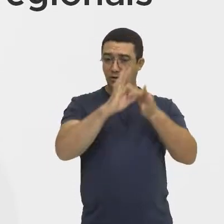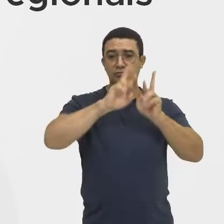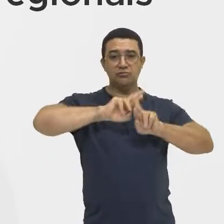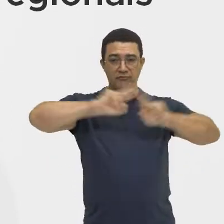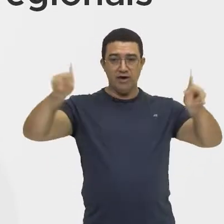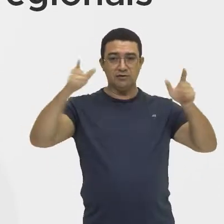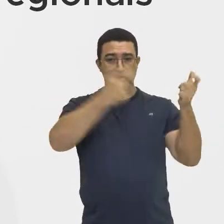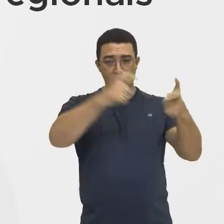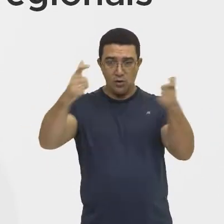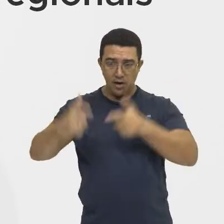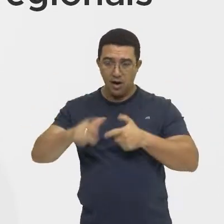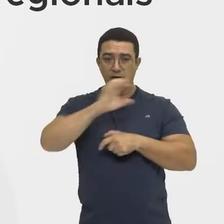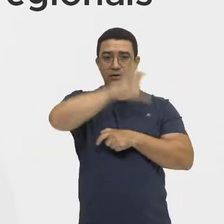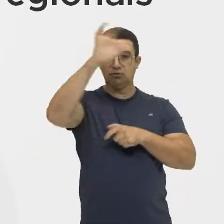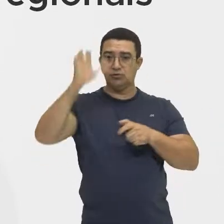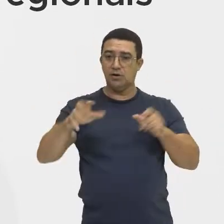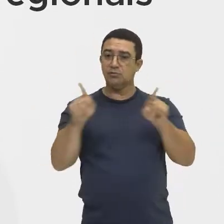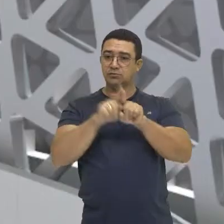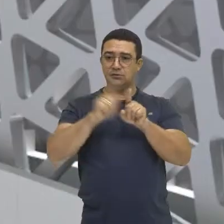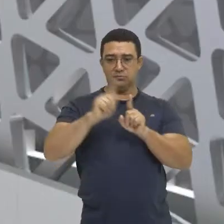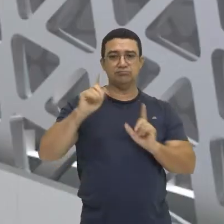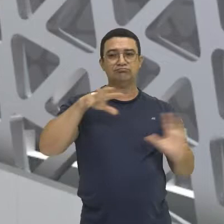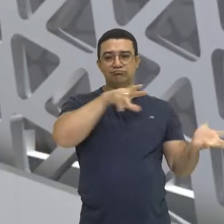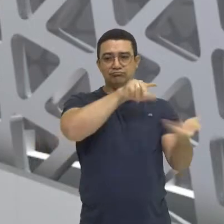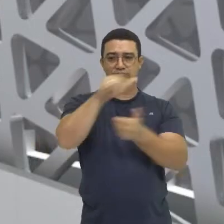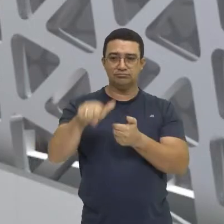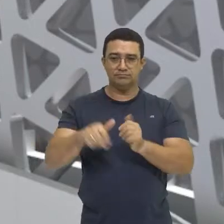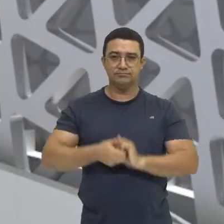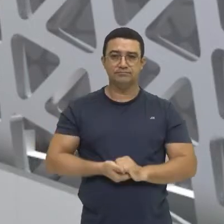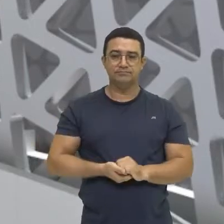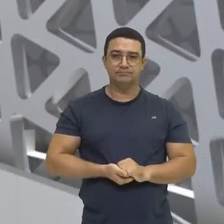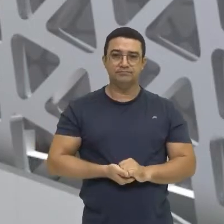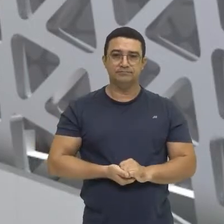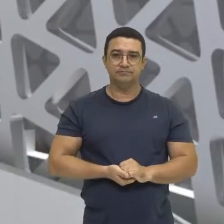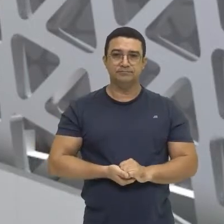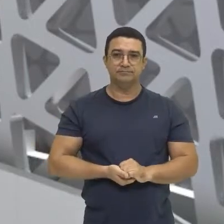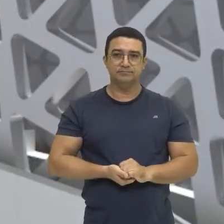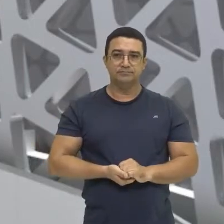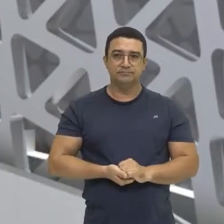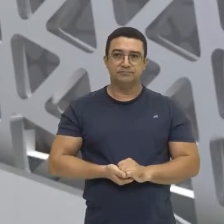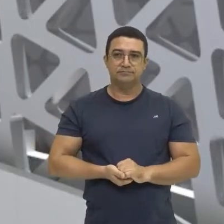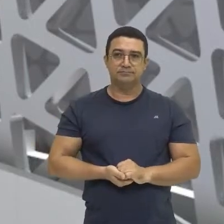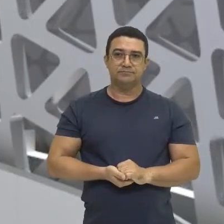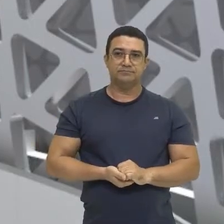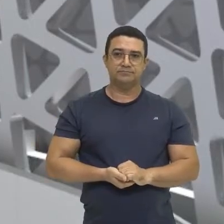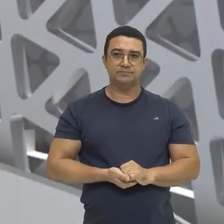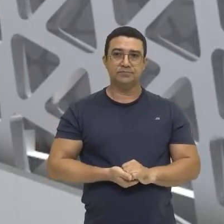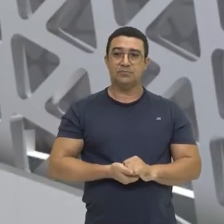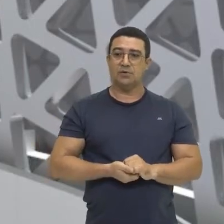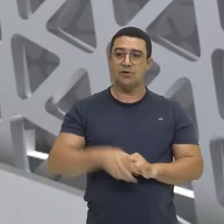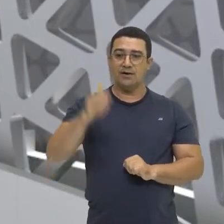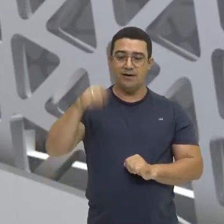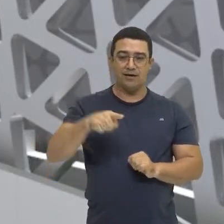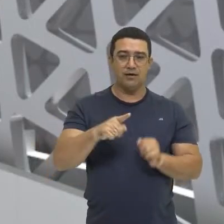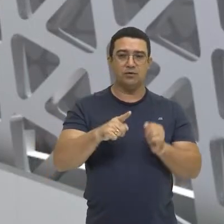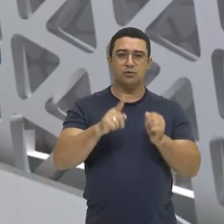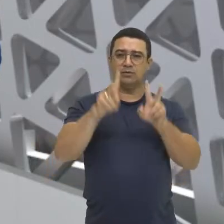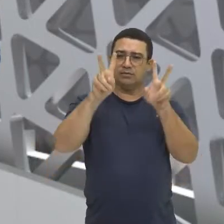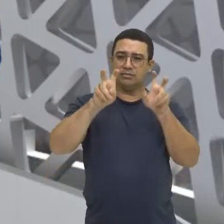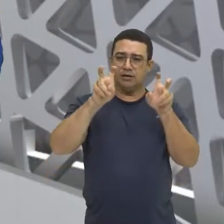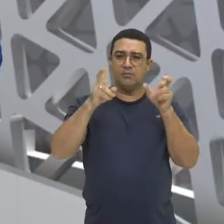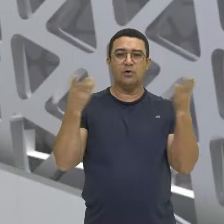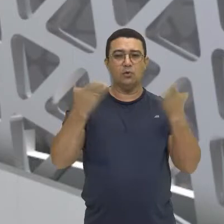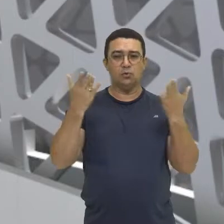locais, regionais e globais. Muito bem. Então, esse é o assunto que nós iremos estudar na aula